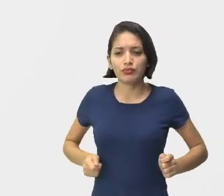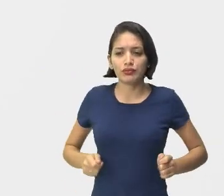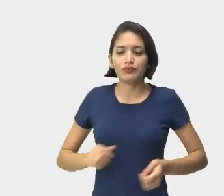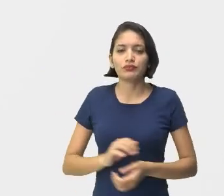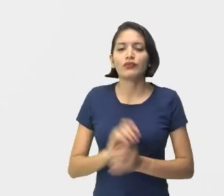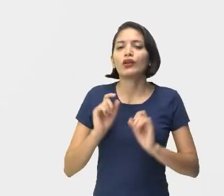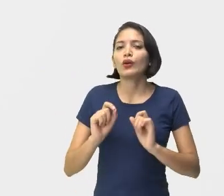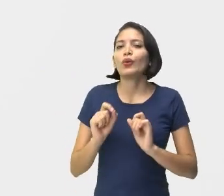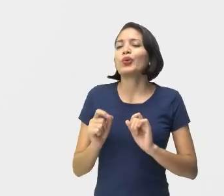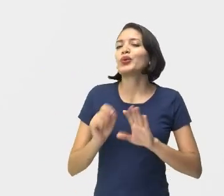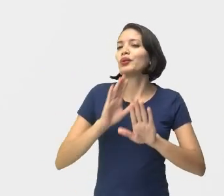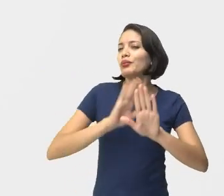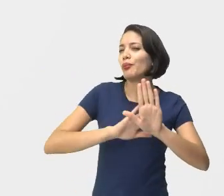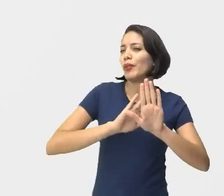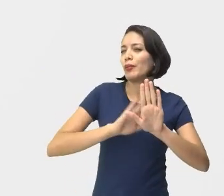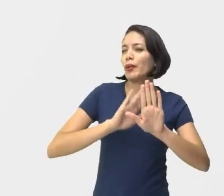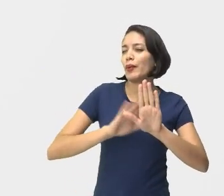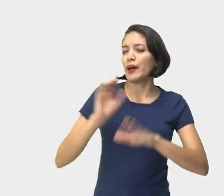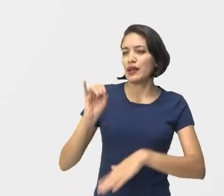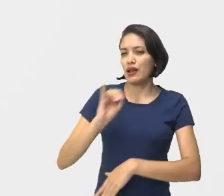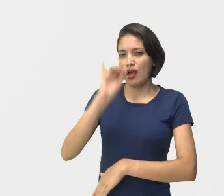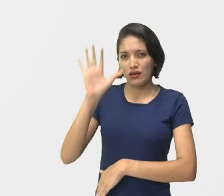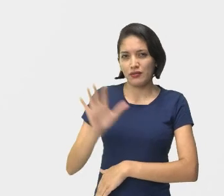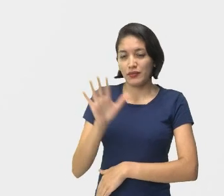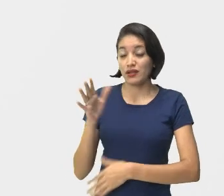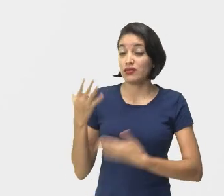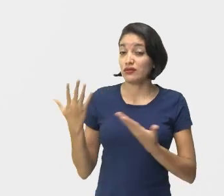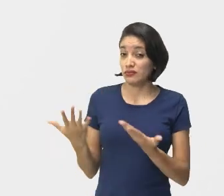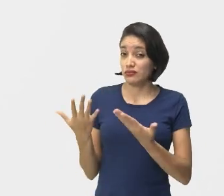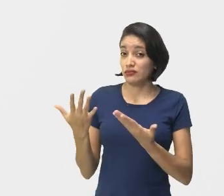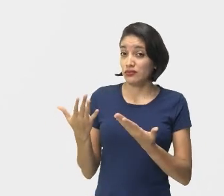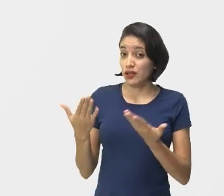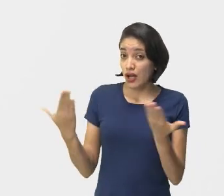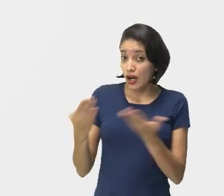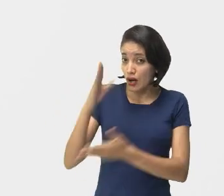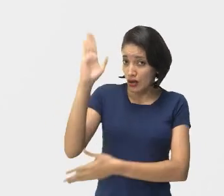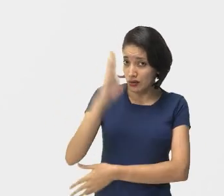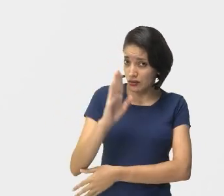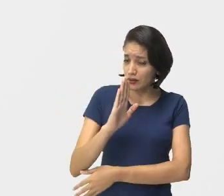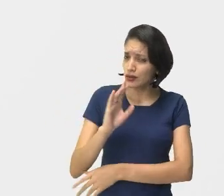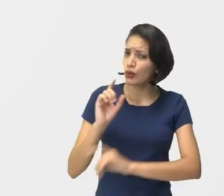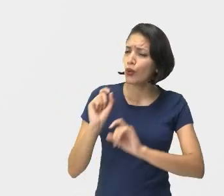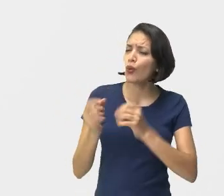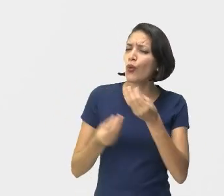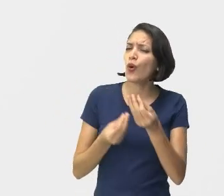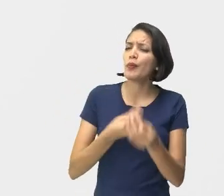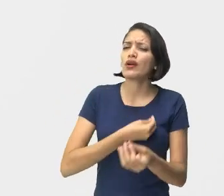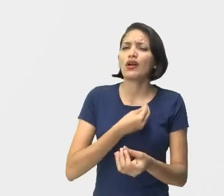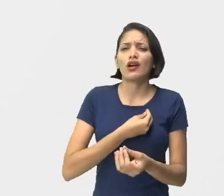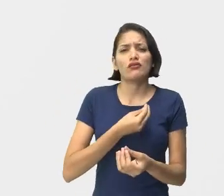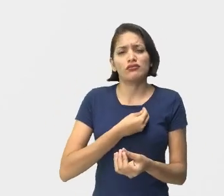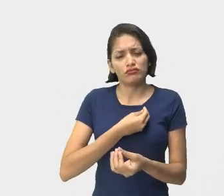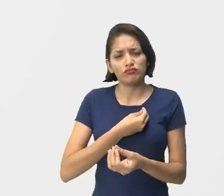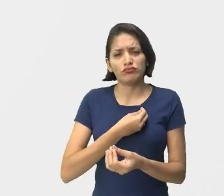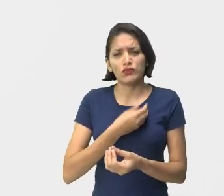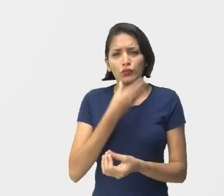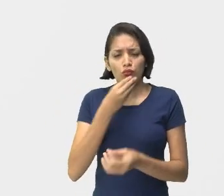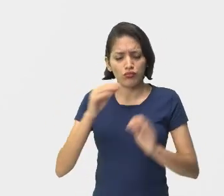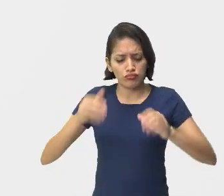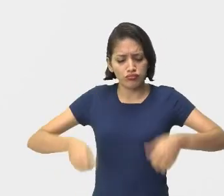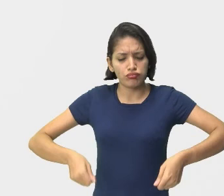Então, o que está por trás dessa imagem de um cadeirante no Brasil hoje? Como é que é a vida de um cadeirante no Brasil